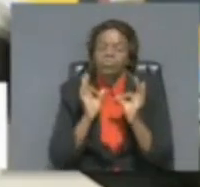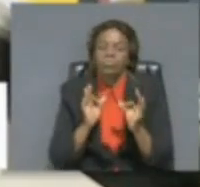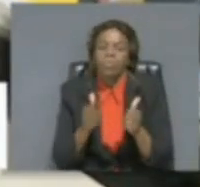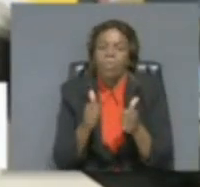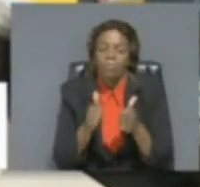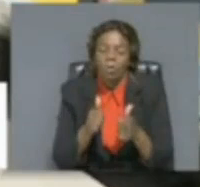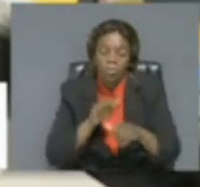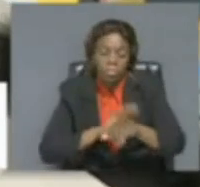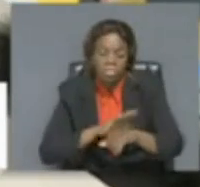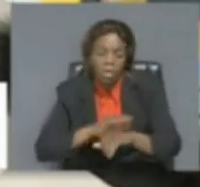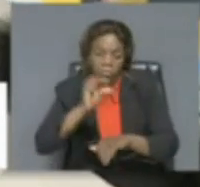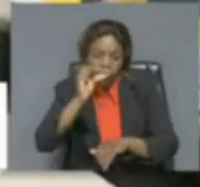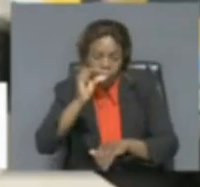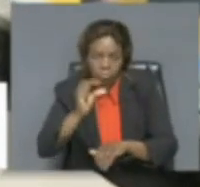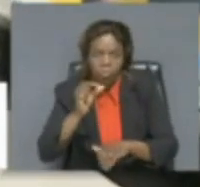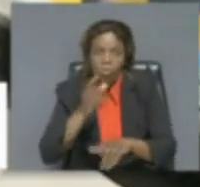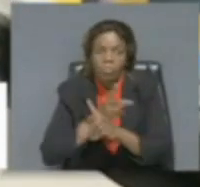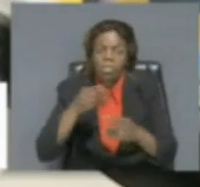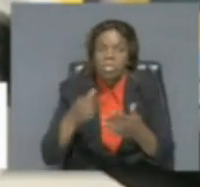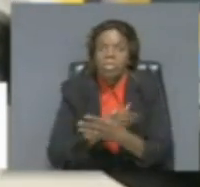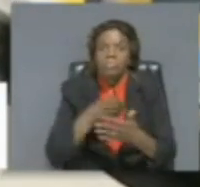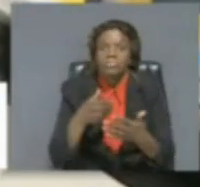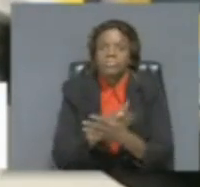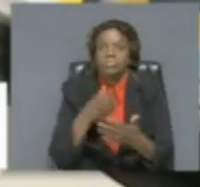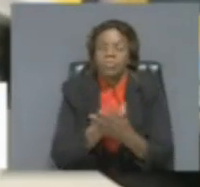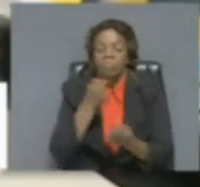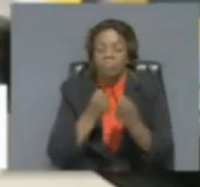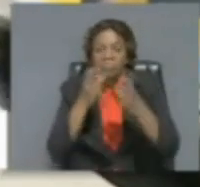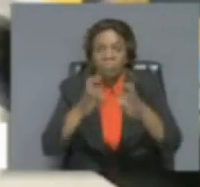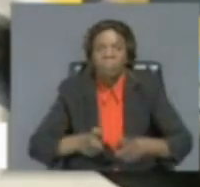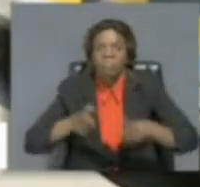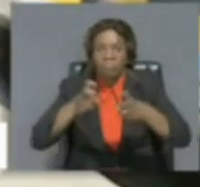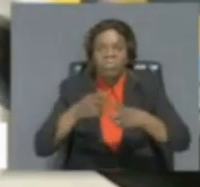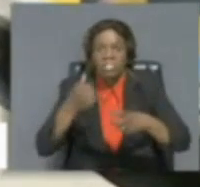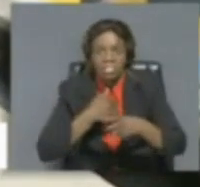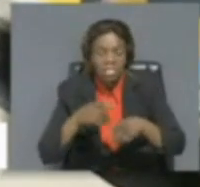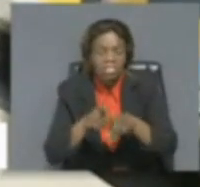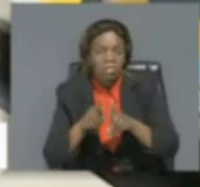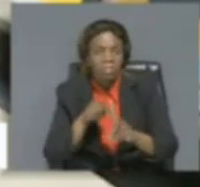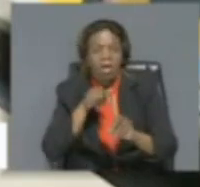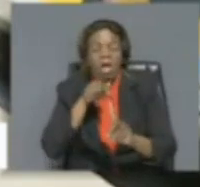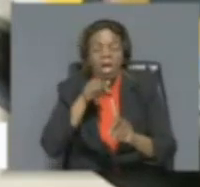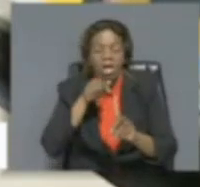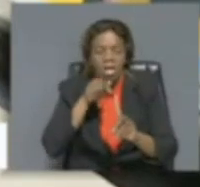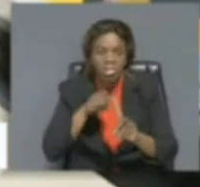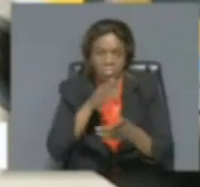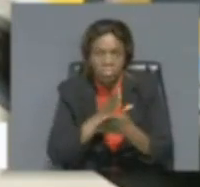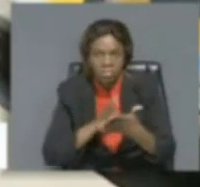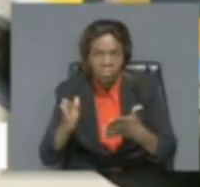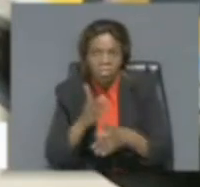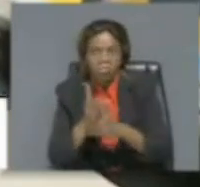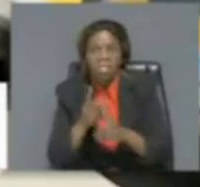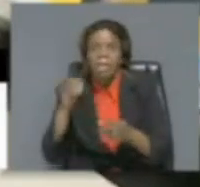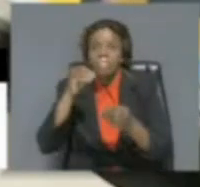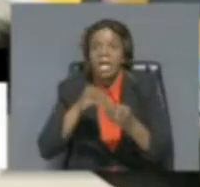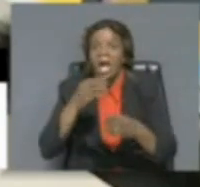tempo. Aliás, este novo comboio também tem esta particularidade, o facto de ser mais rápido em relação aos